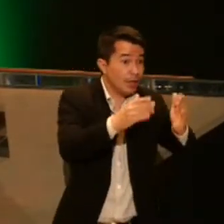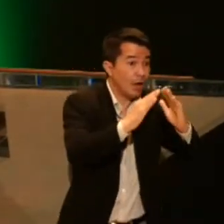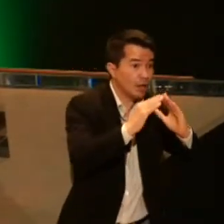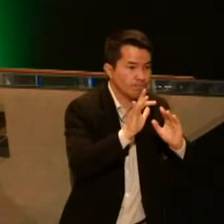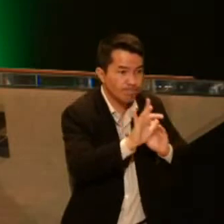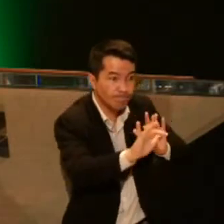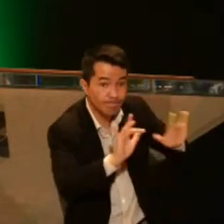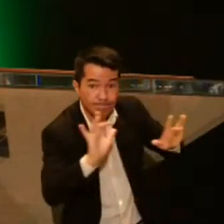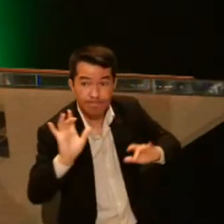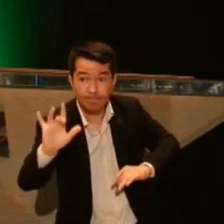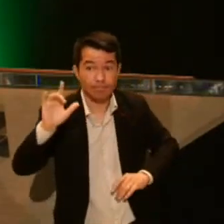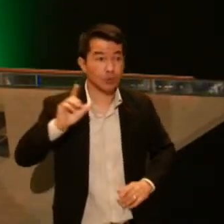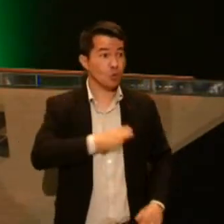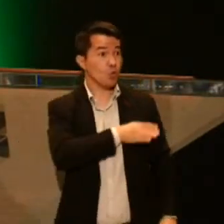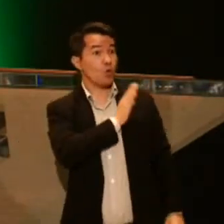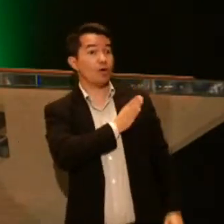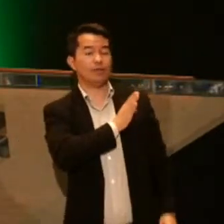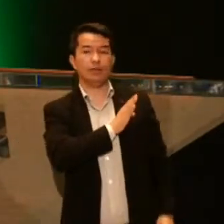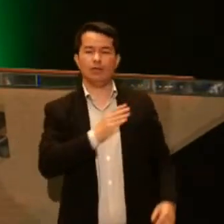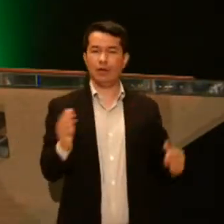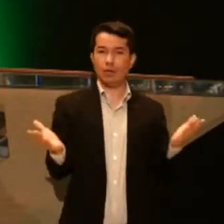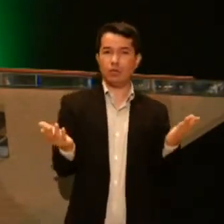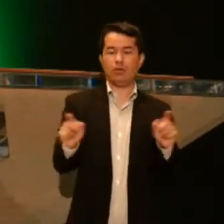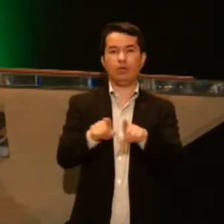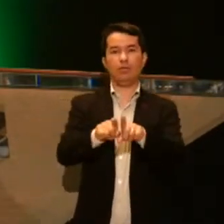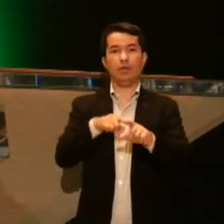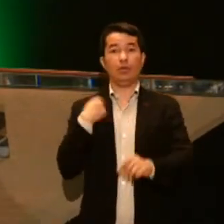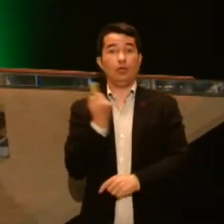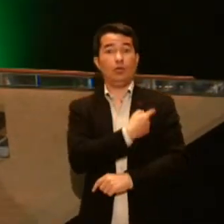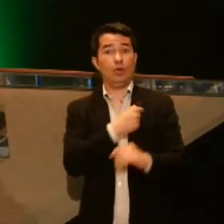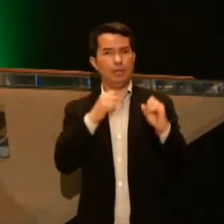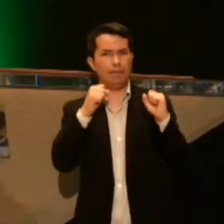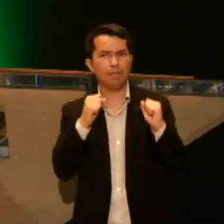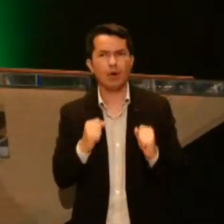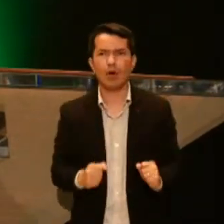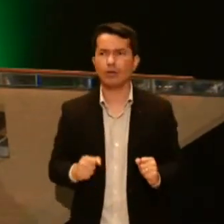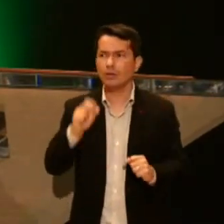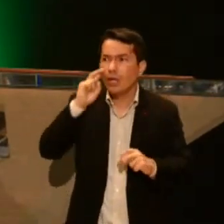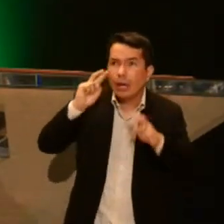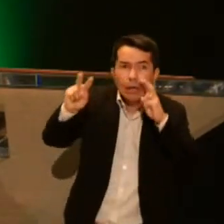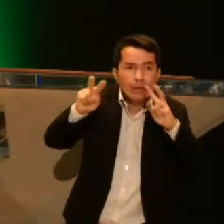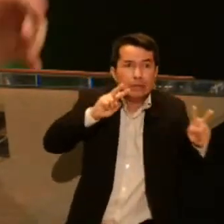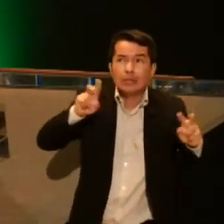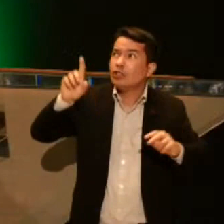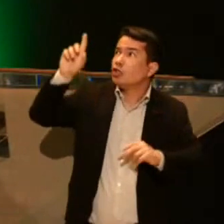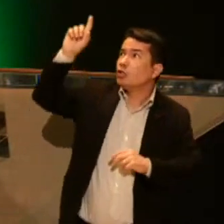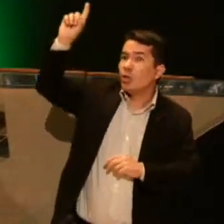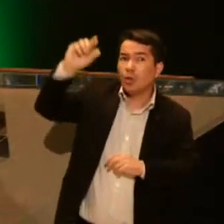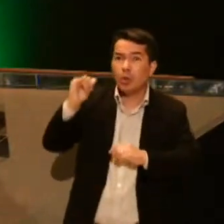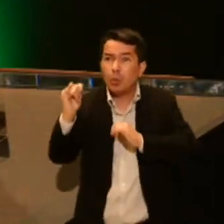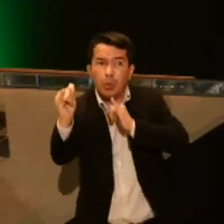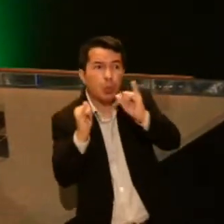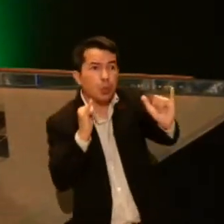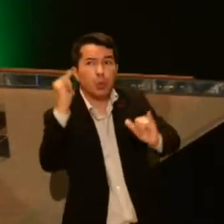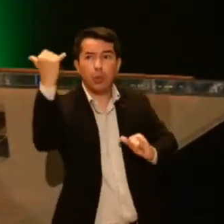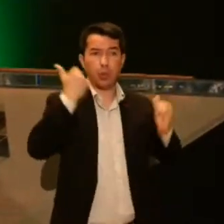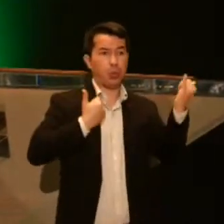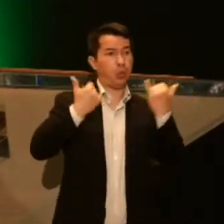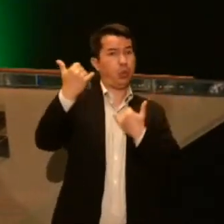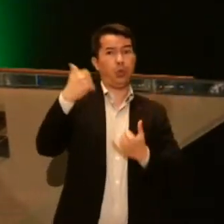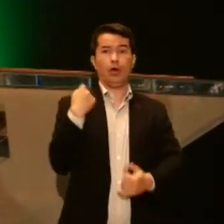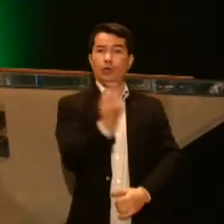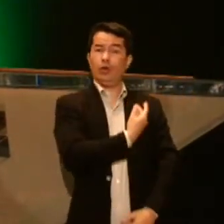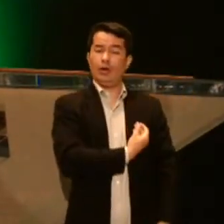E de repente a gente pode ouvir as manifestações da graça de Deus. Tem uma propaganda